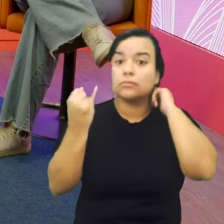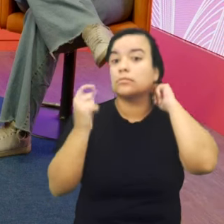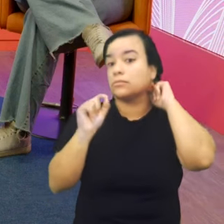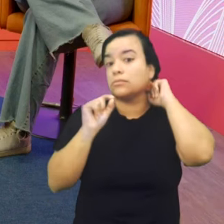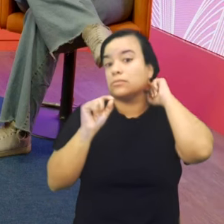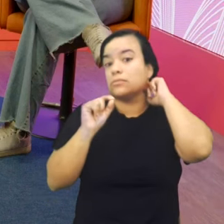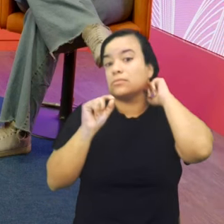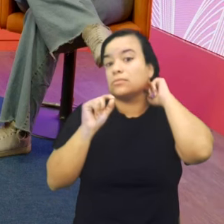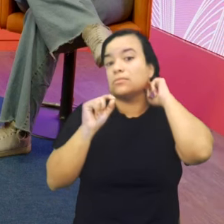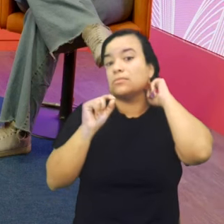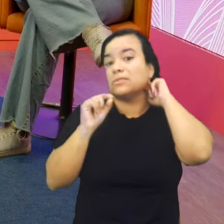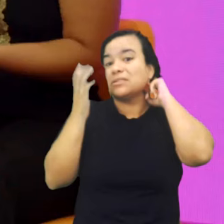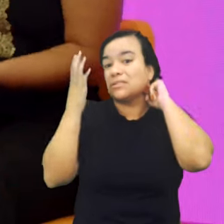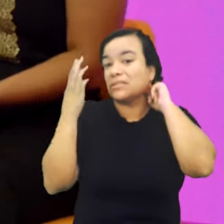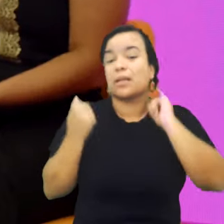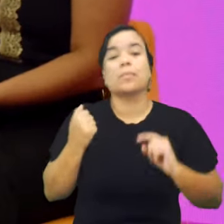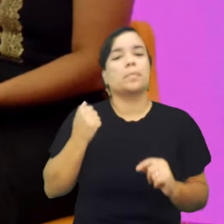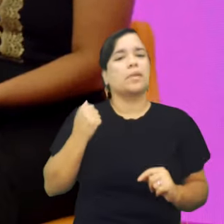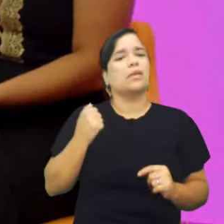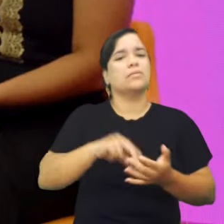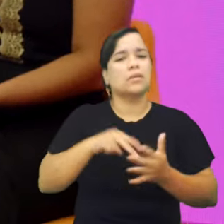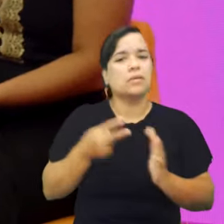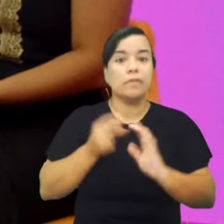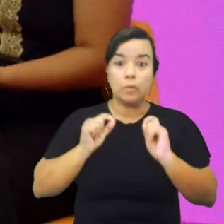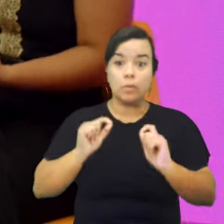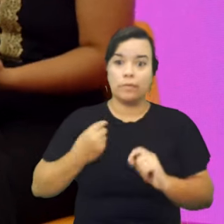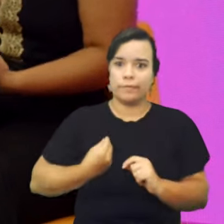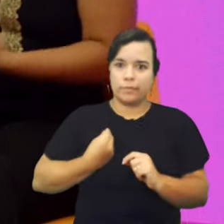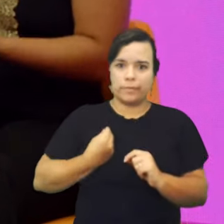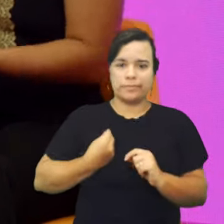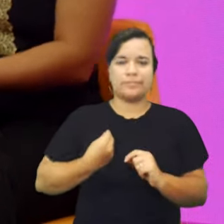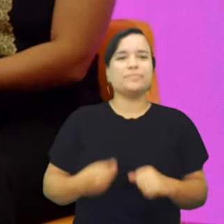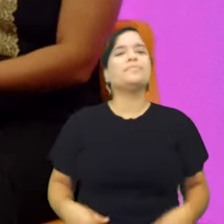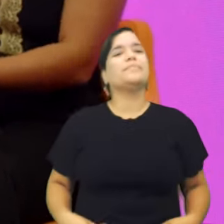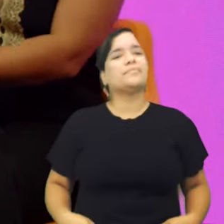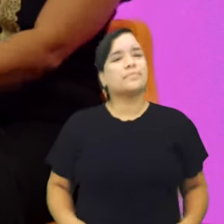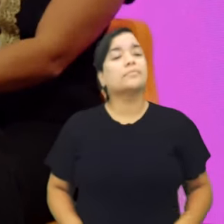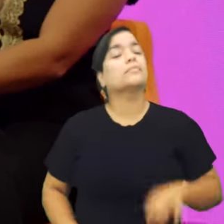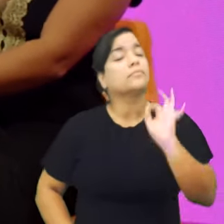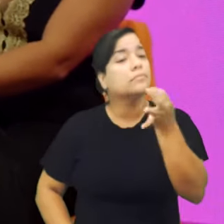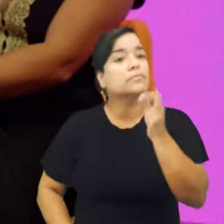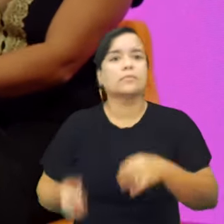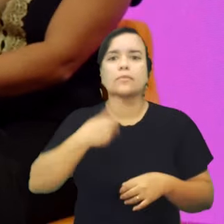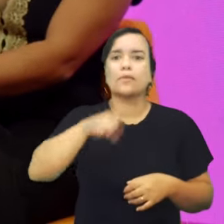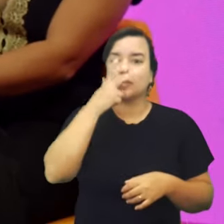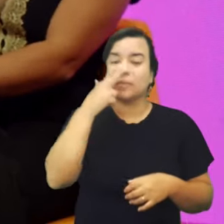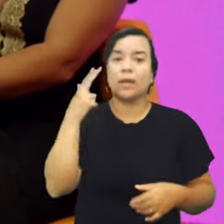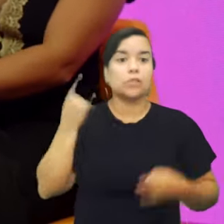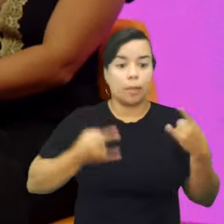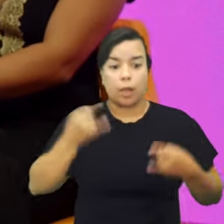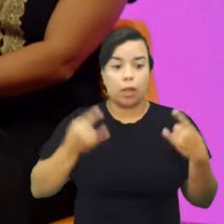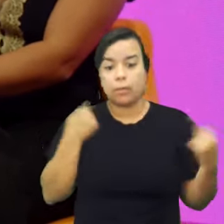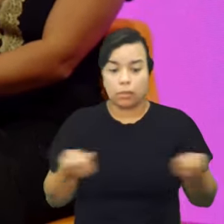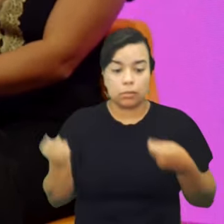ter exatamente o significado do que é viver. Exatamente. Né? O significado do que a gente é. E a gente entra numa rotina, numa mecânica que a